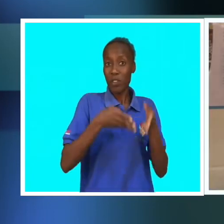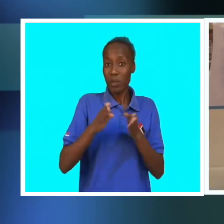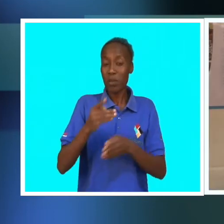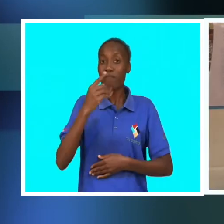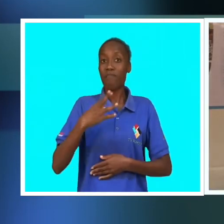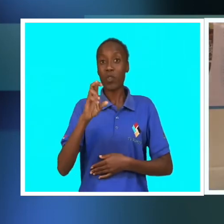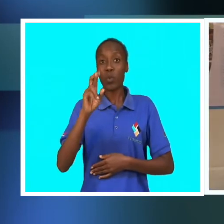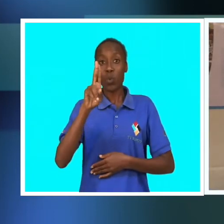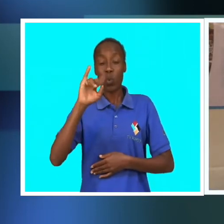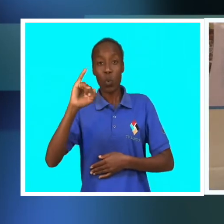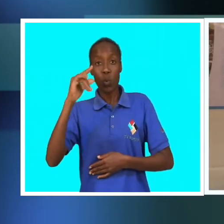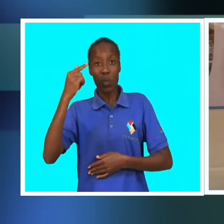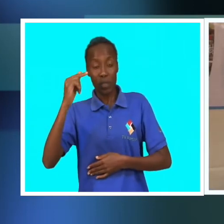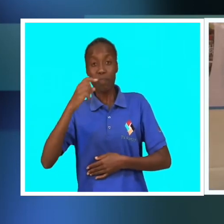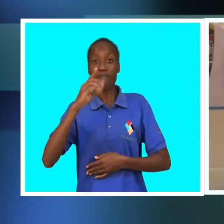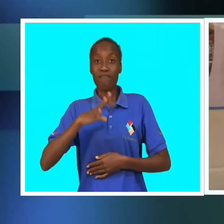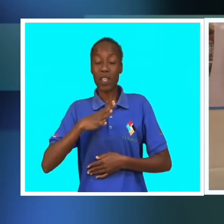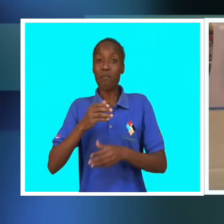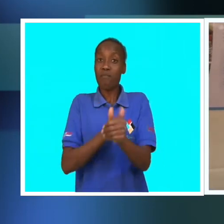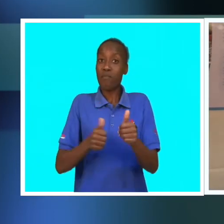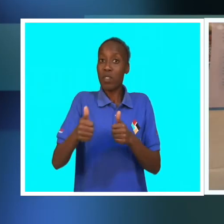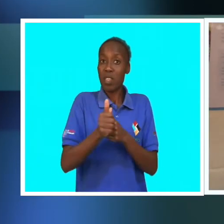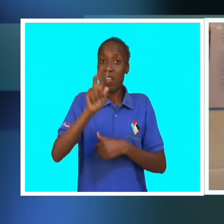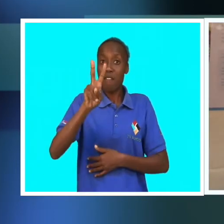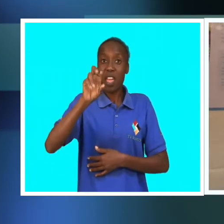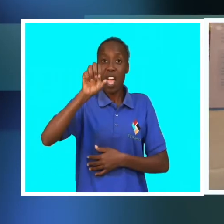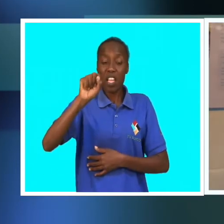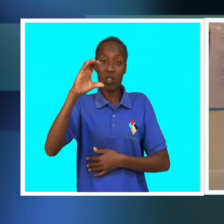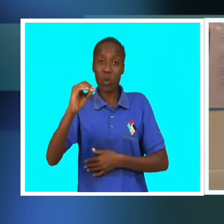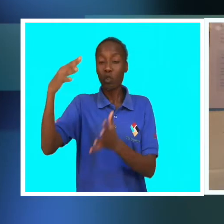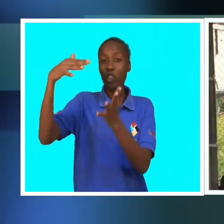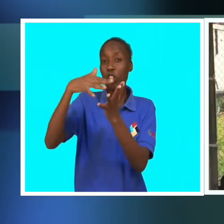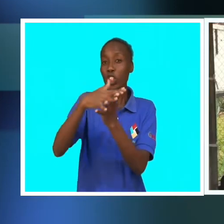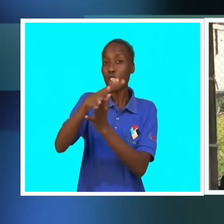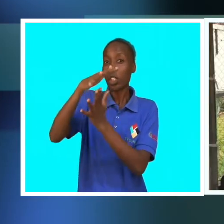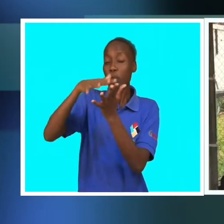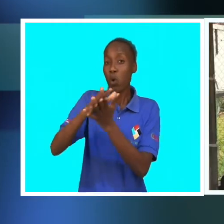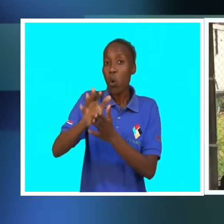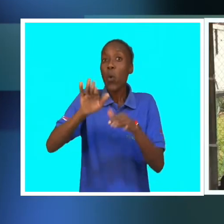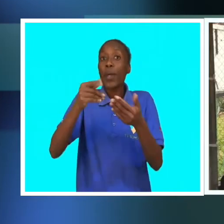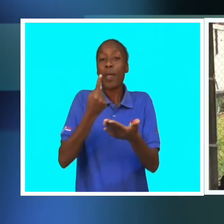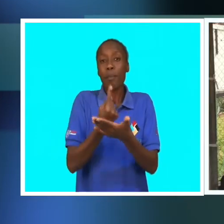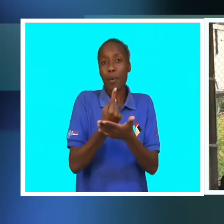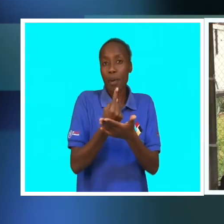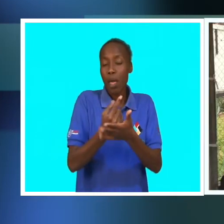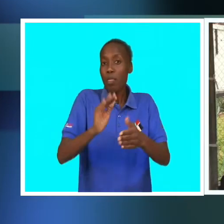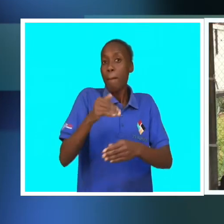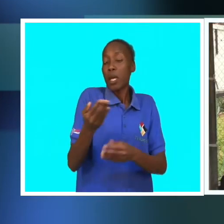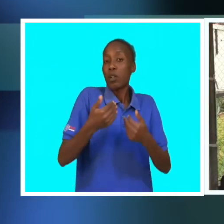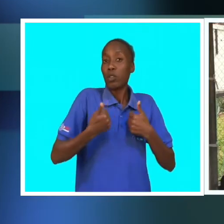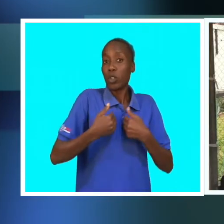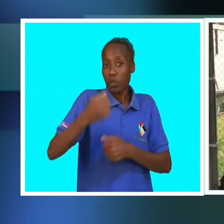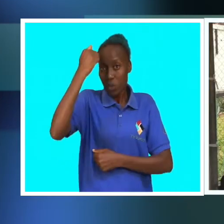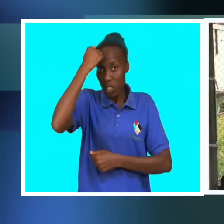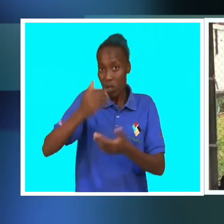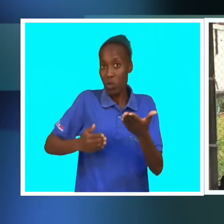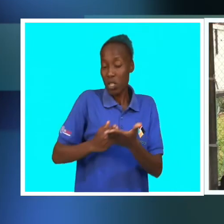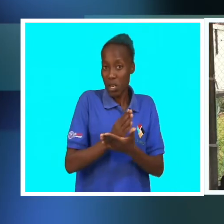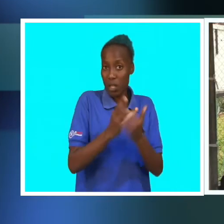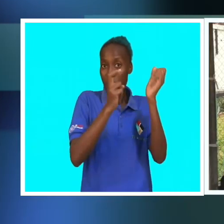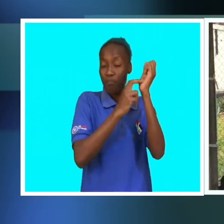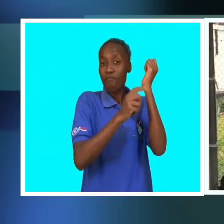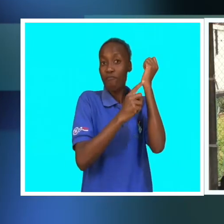Ruth Machini, representante da Viesuó, explicou durante a exposição a importância dos jovens conhecerem seus